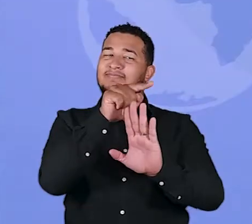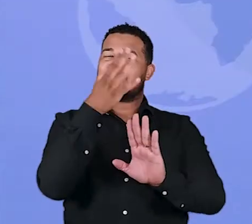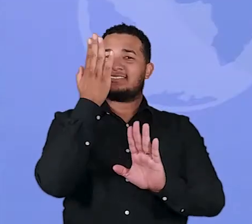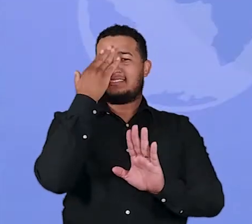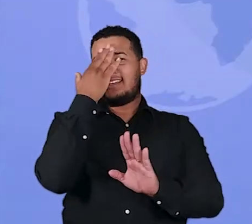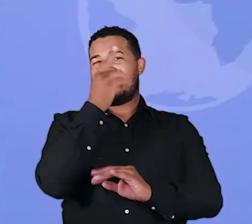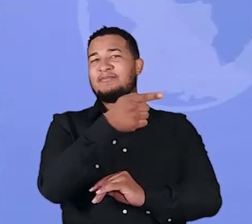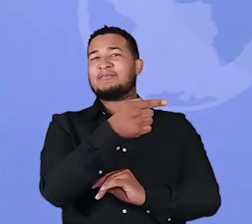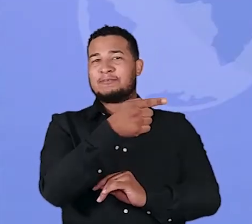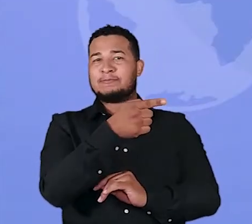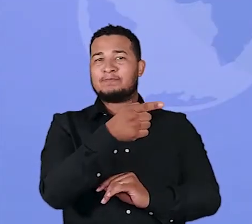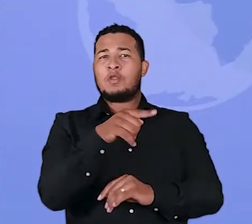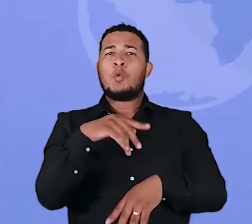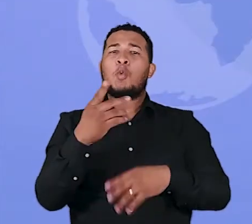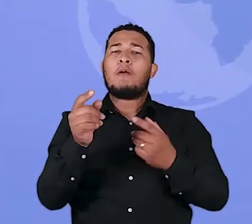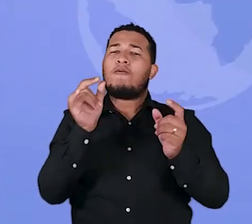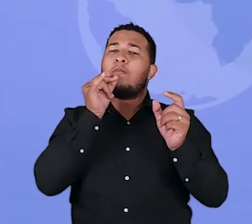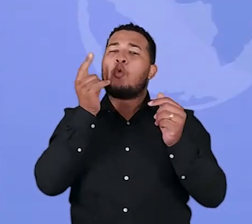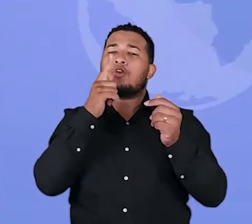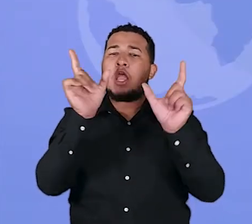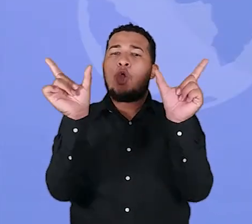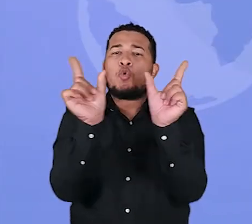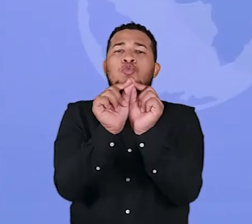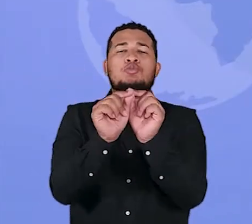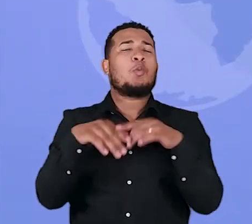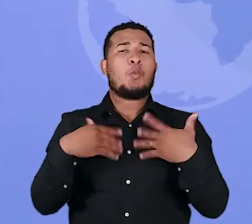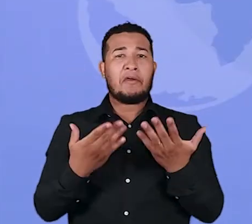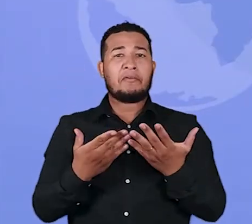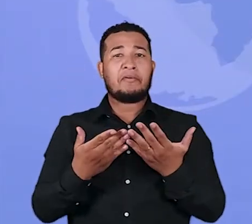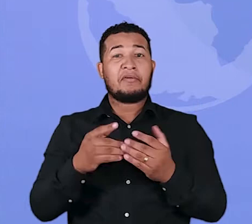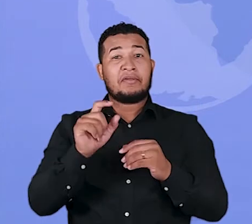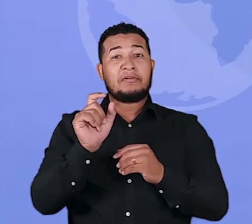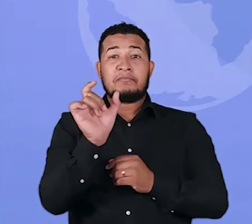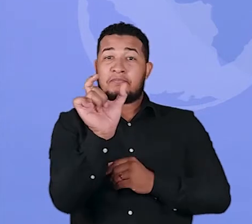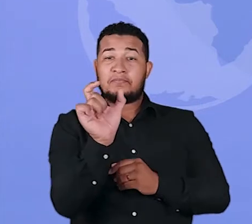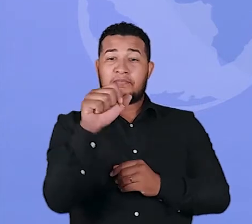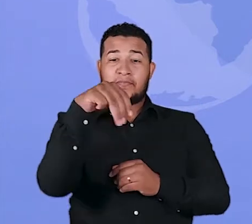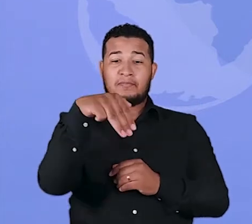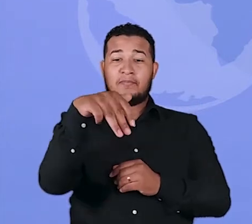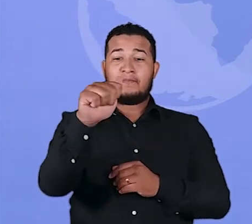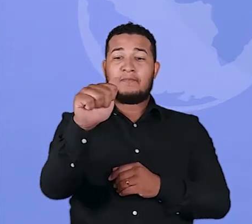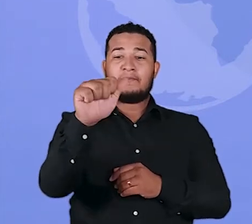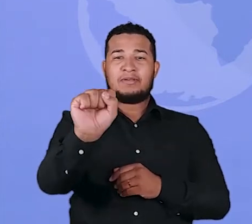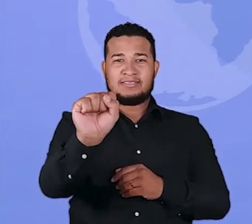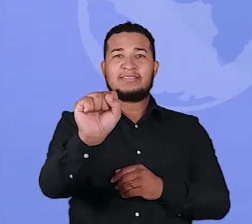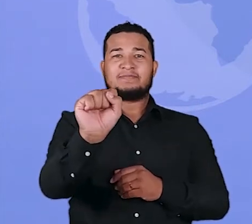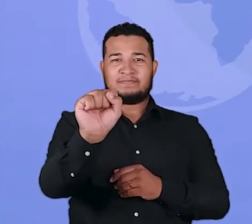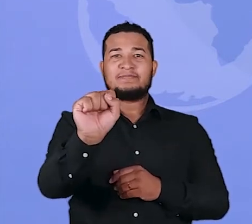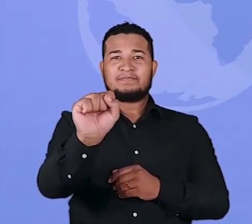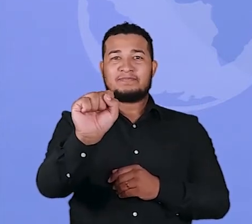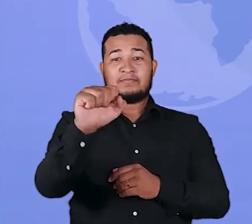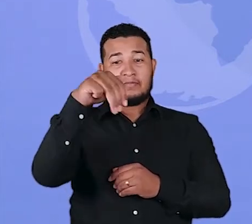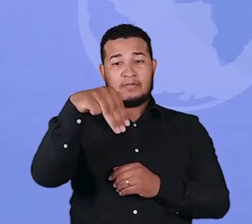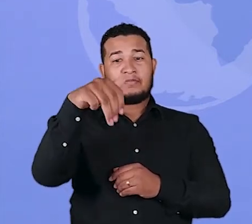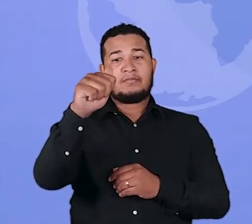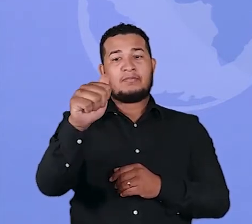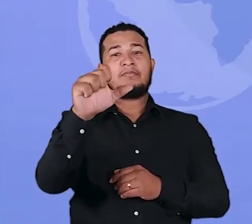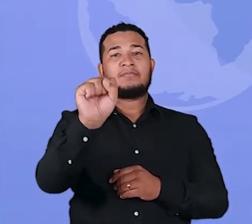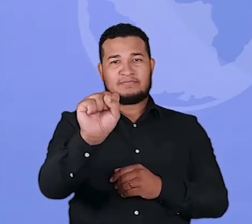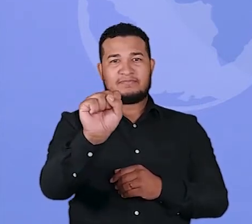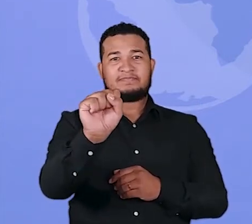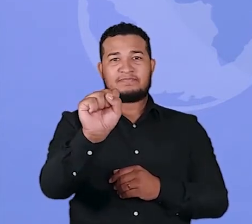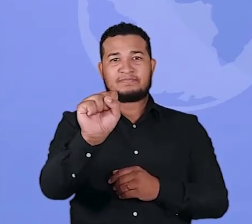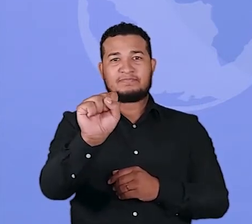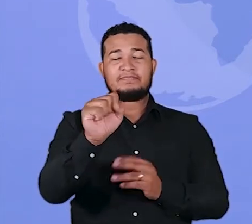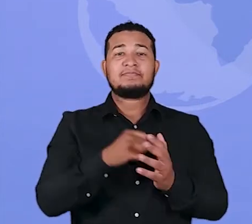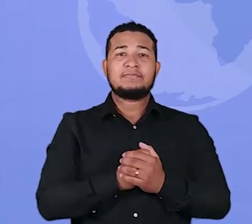sabe. Qual que é a conjunção que eu utilizei para unir as duas orações? A palavra mas. A palavra